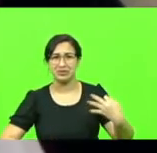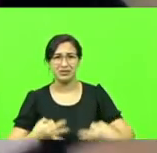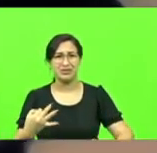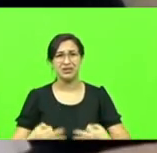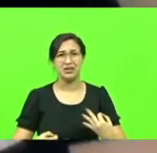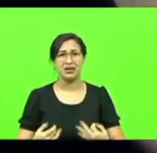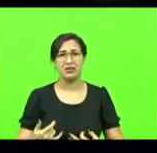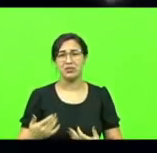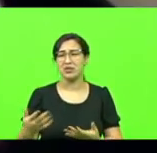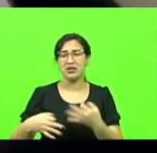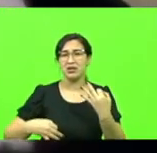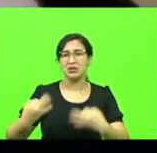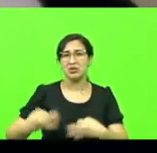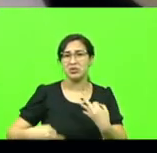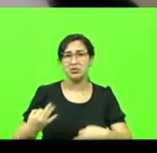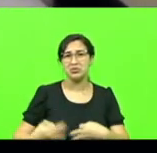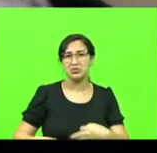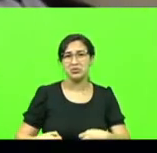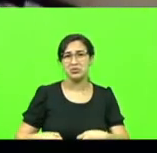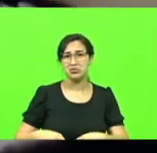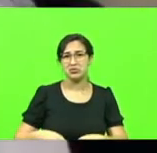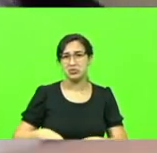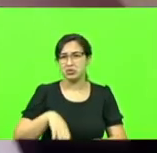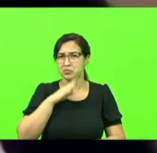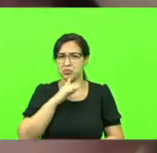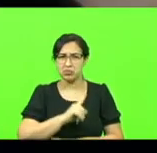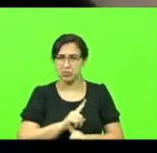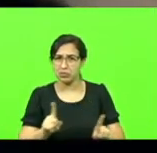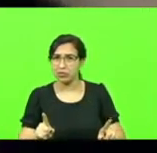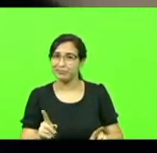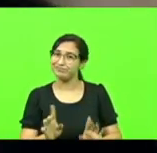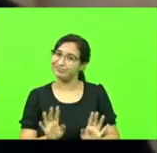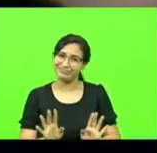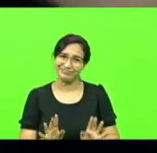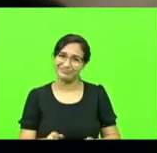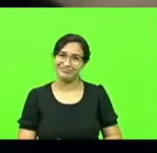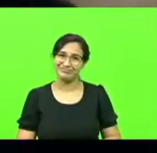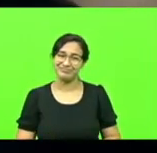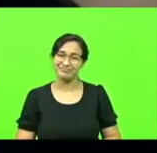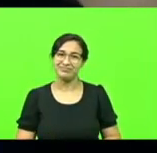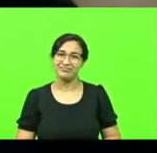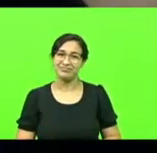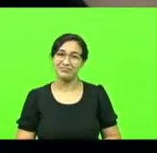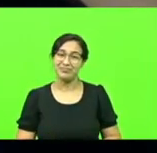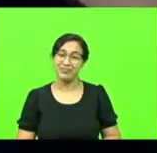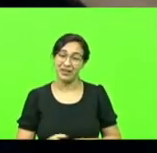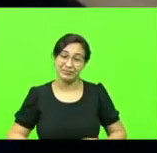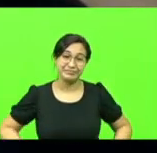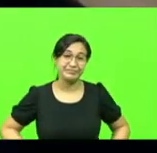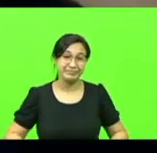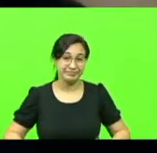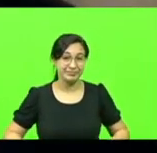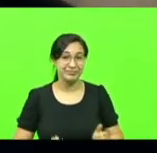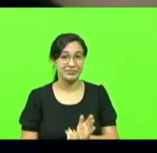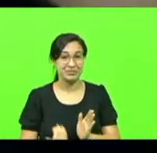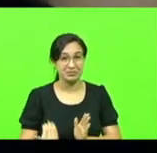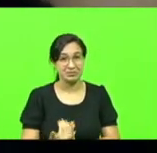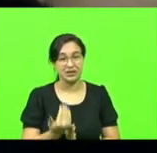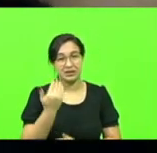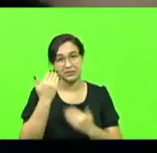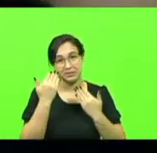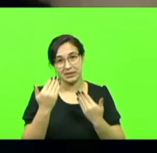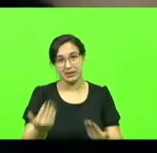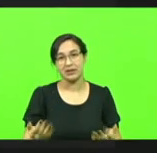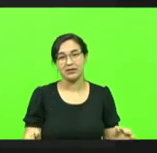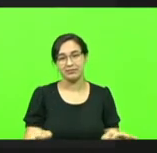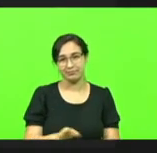juiz que diga que não. Então, no fim, o gasto é maior ainda. Muito obrigado pela oportunidade. Encerro